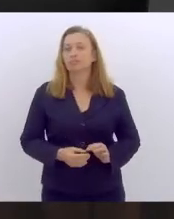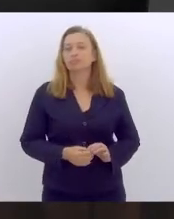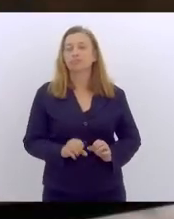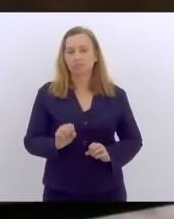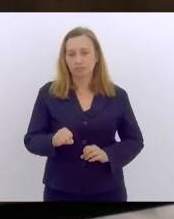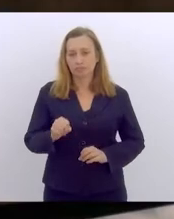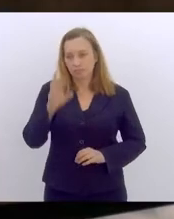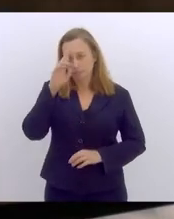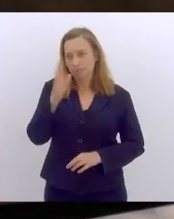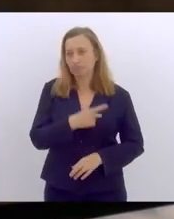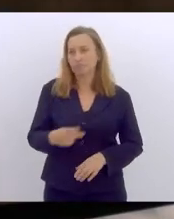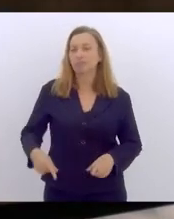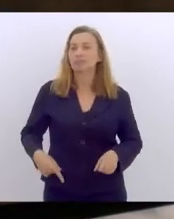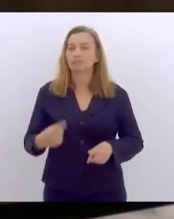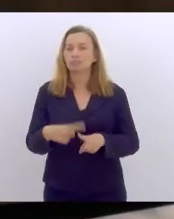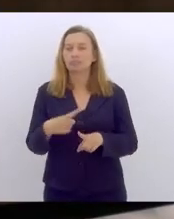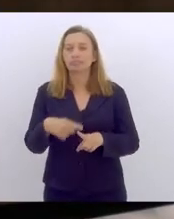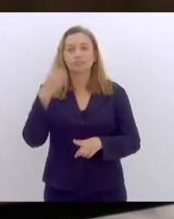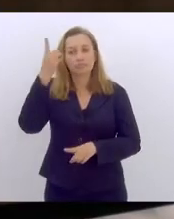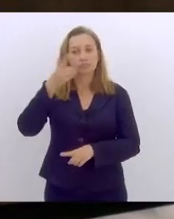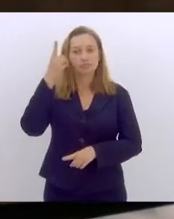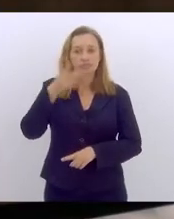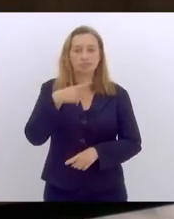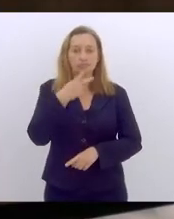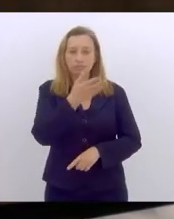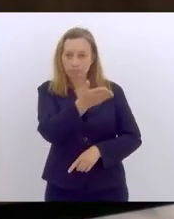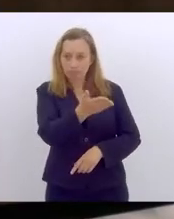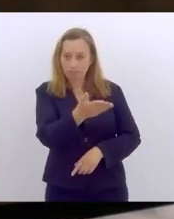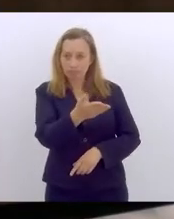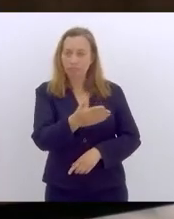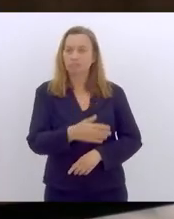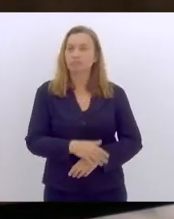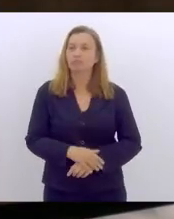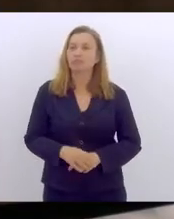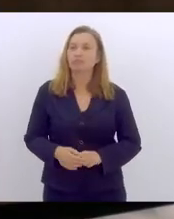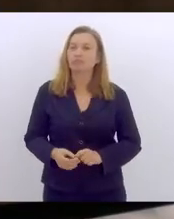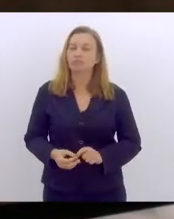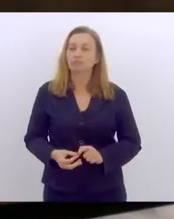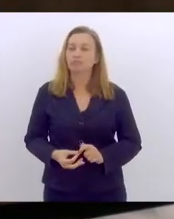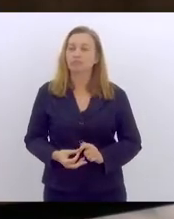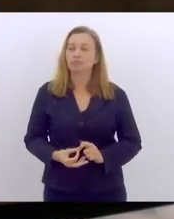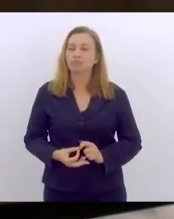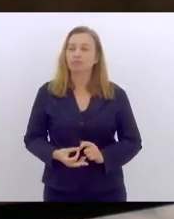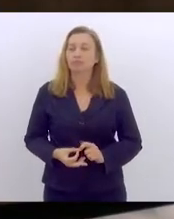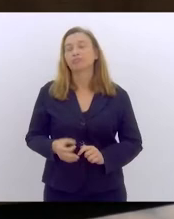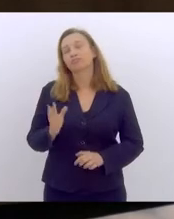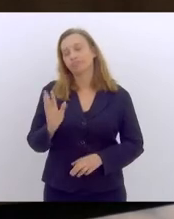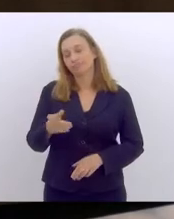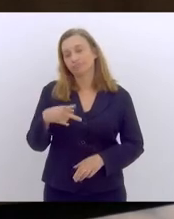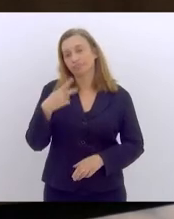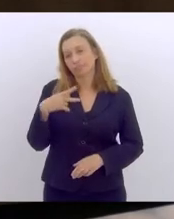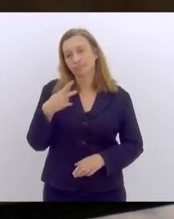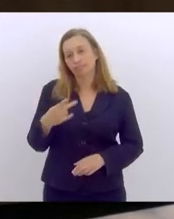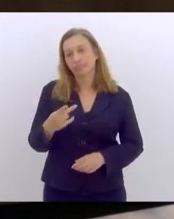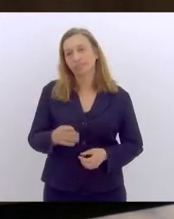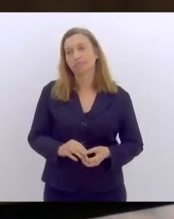Foi, presidente, porque a deputada agora traz uma questão que eu já tinha dado